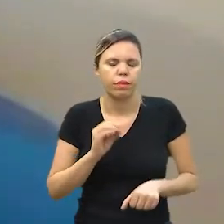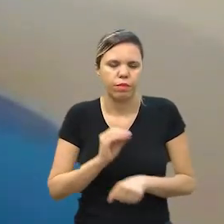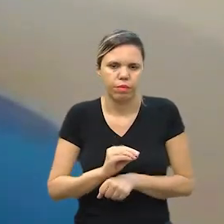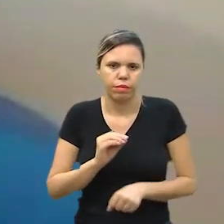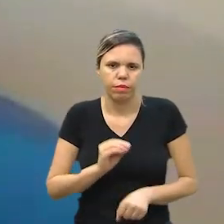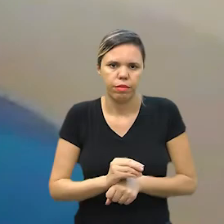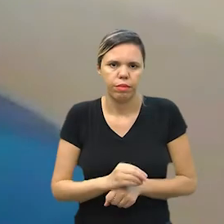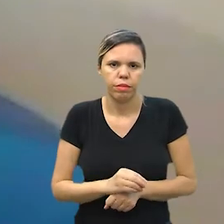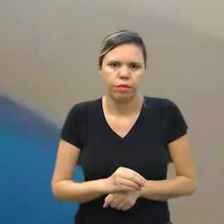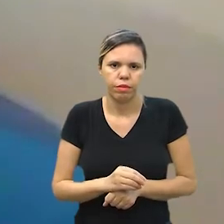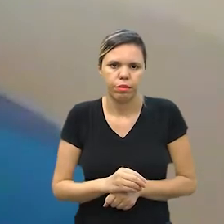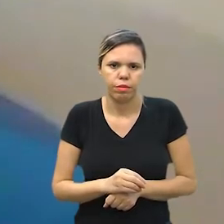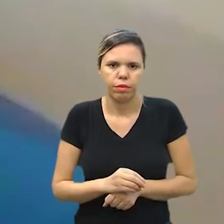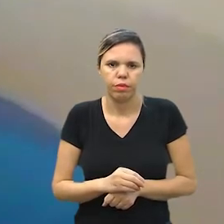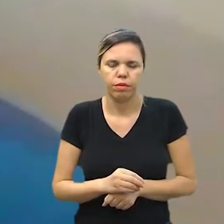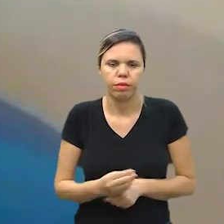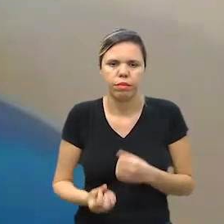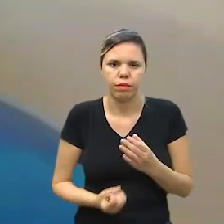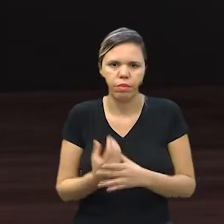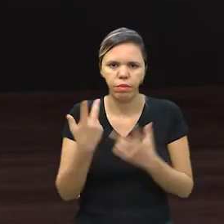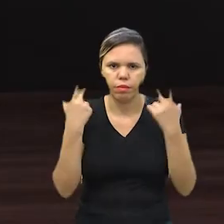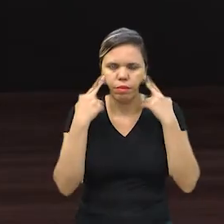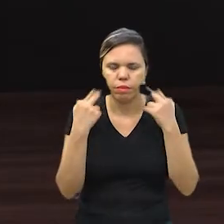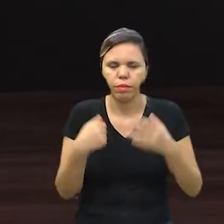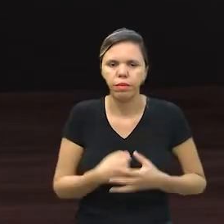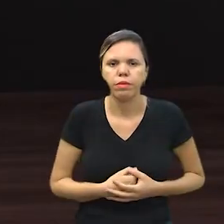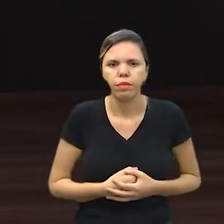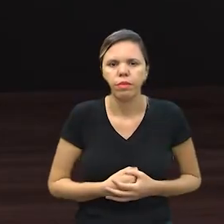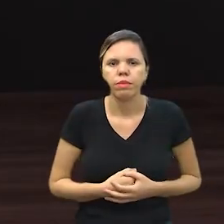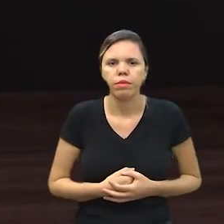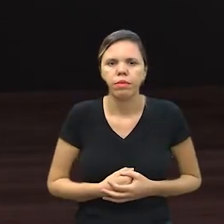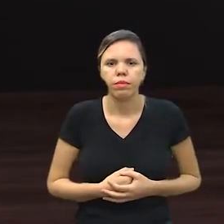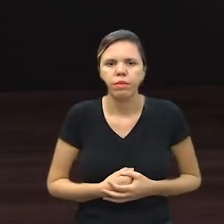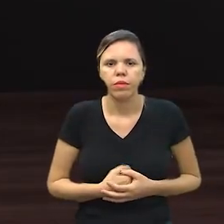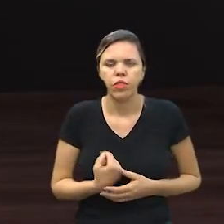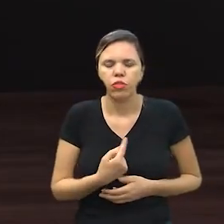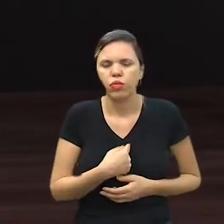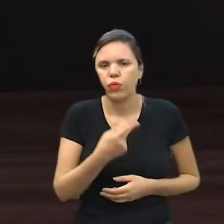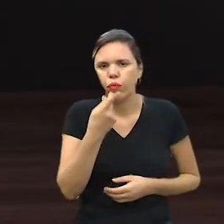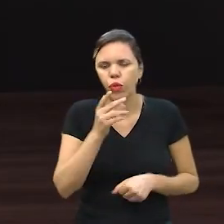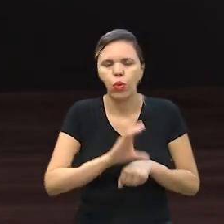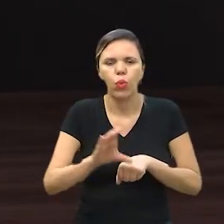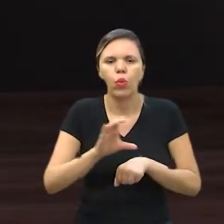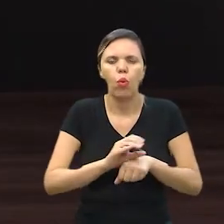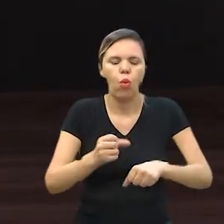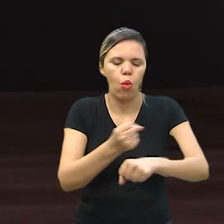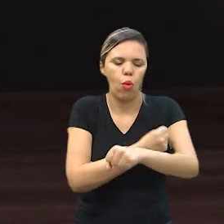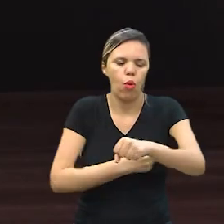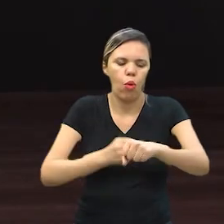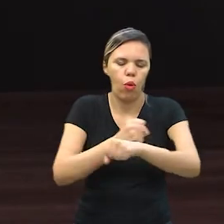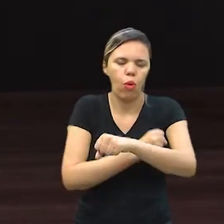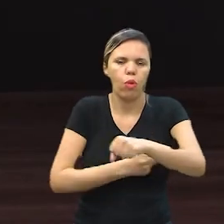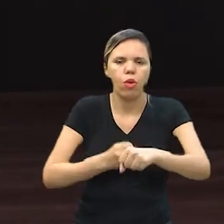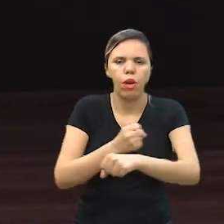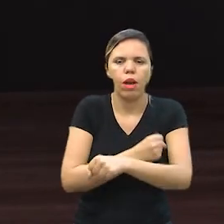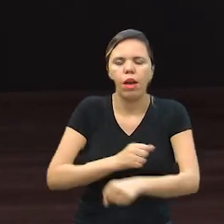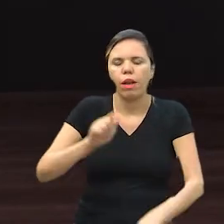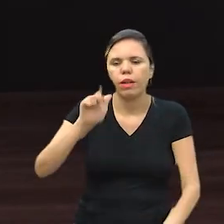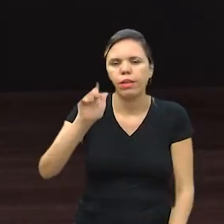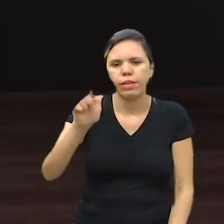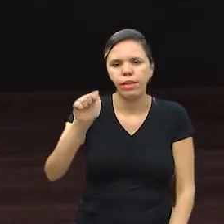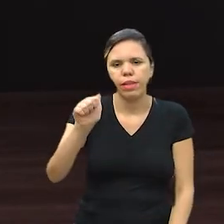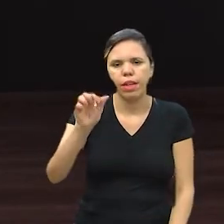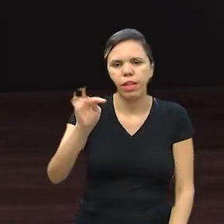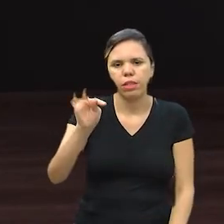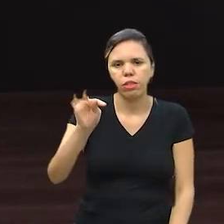de preservação das nossas fontes naturais. Quando a gente fala, por exemplo, num curso de gastronomia, em que você